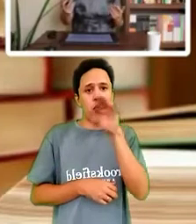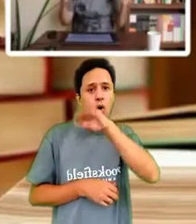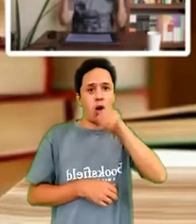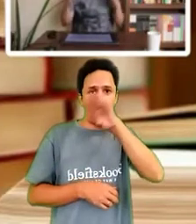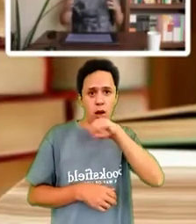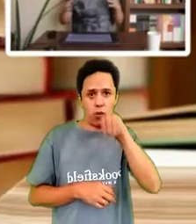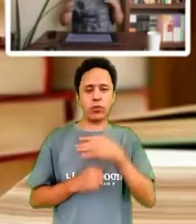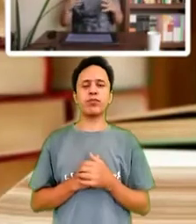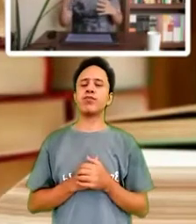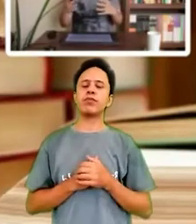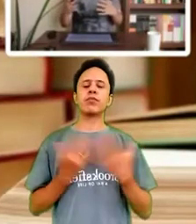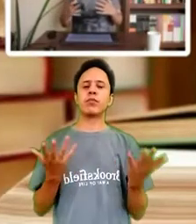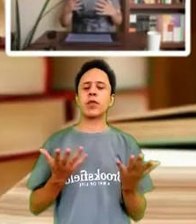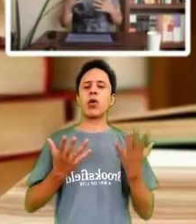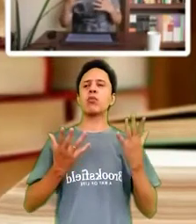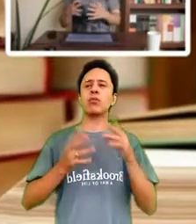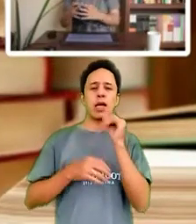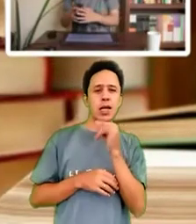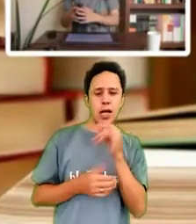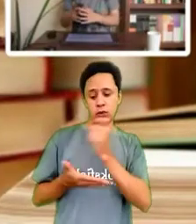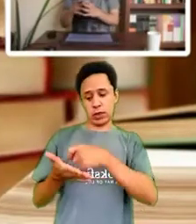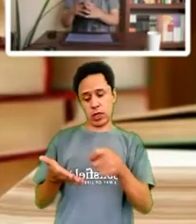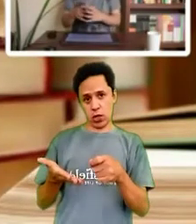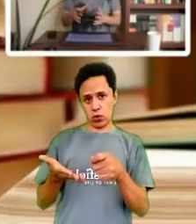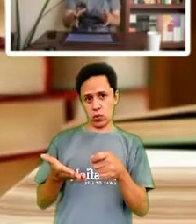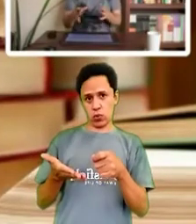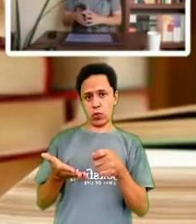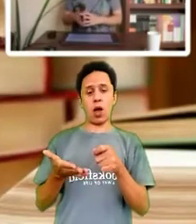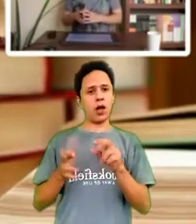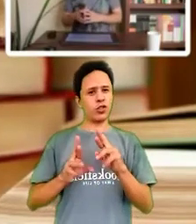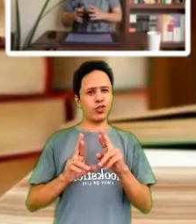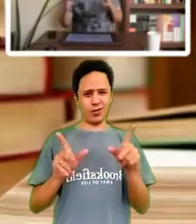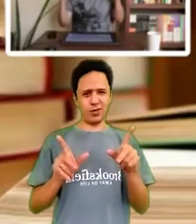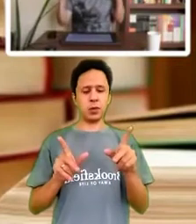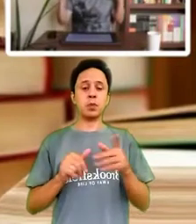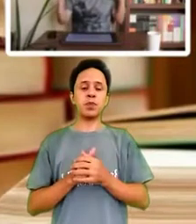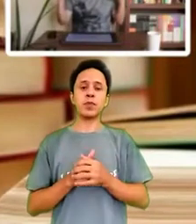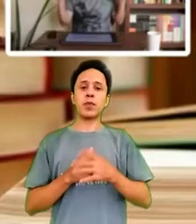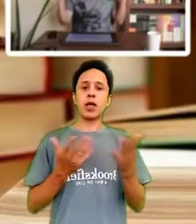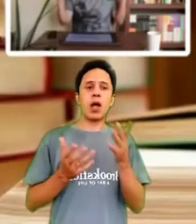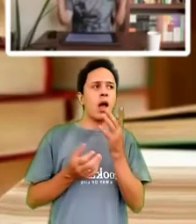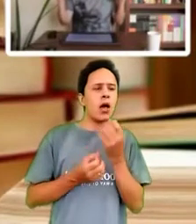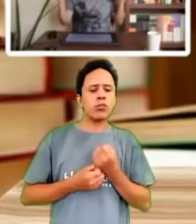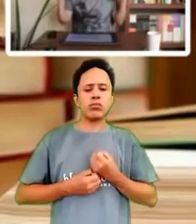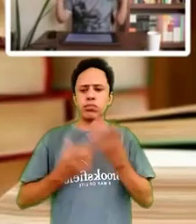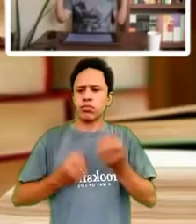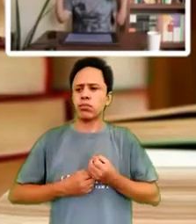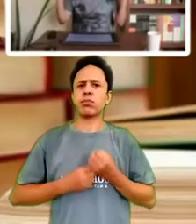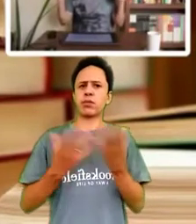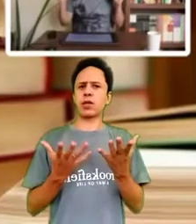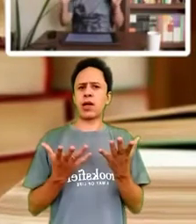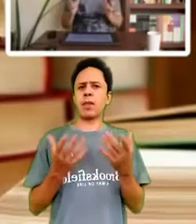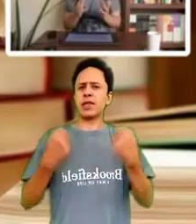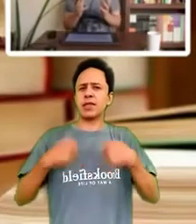oral. Eu preciso, quando é um relato simplesmente por escrito, não uma transcrição, como foi feito aqui, que as construções